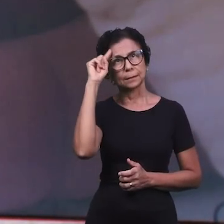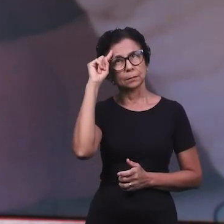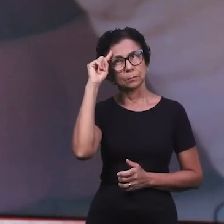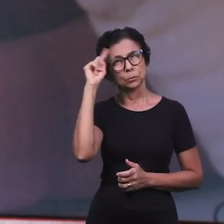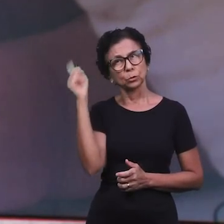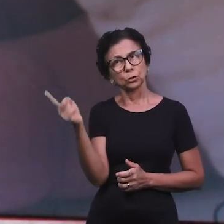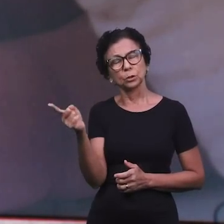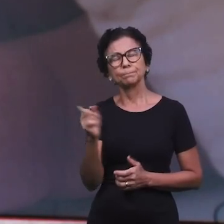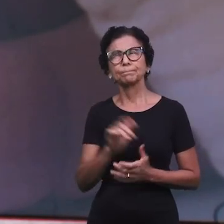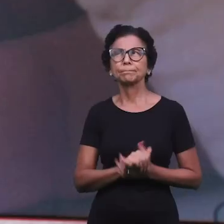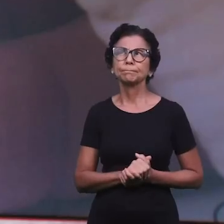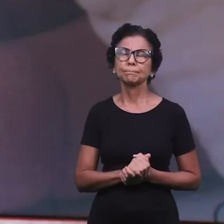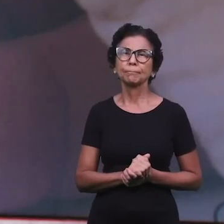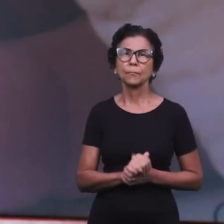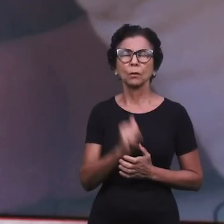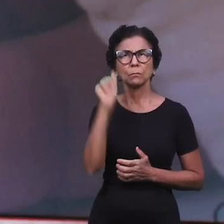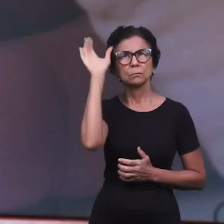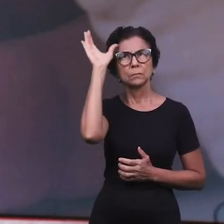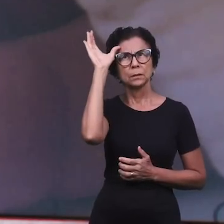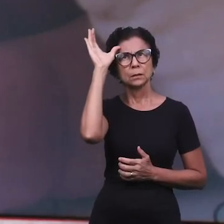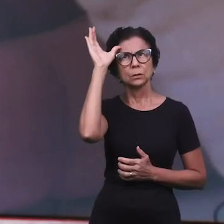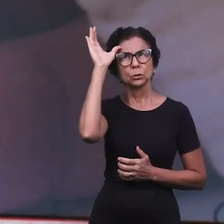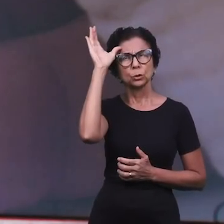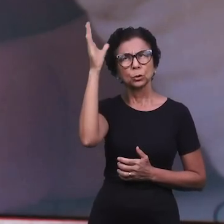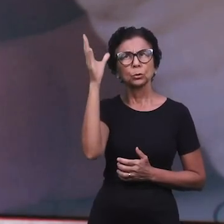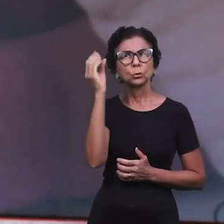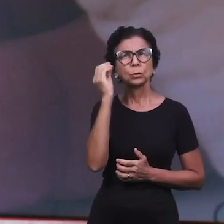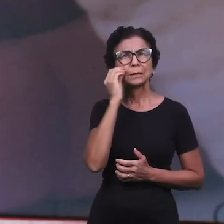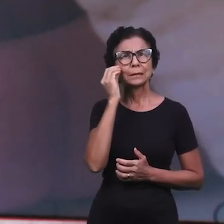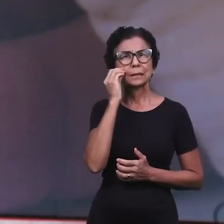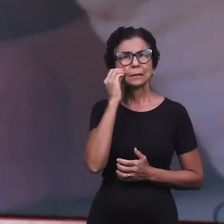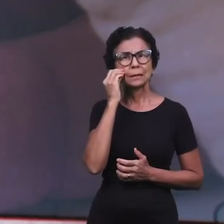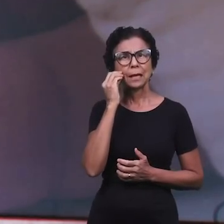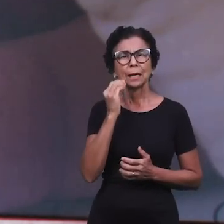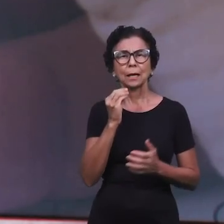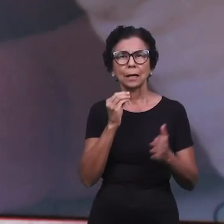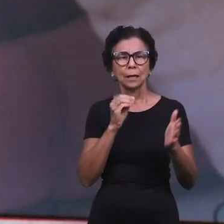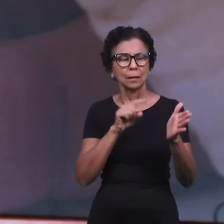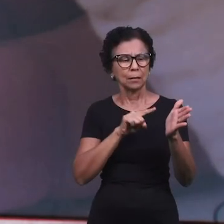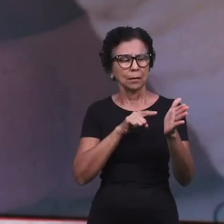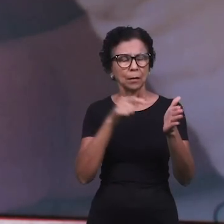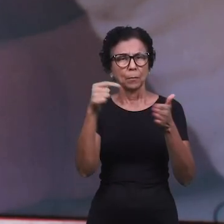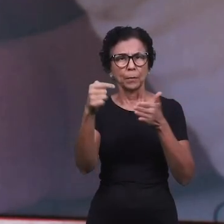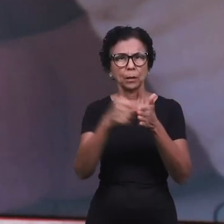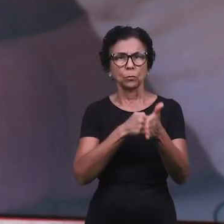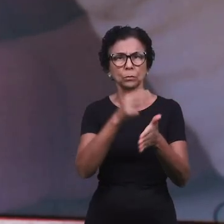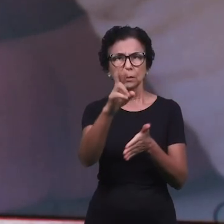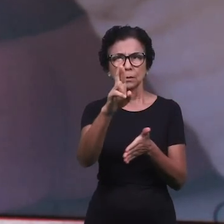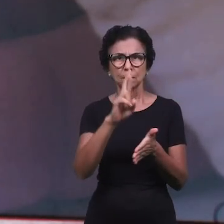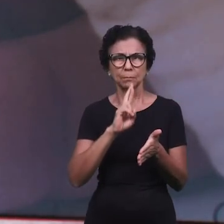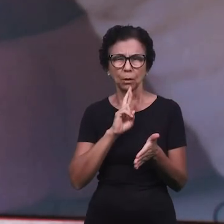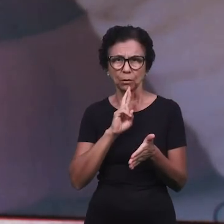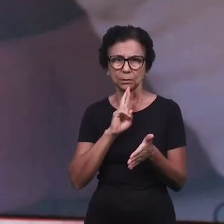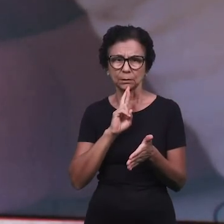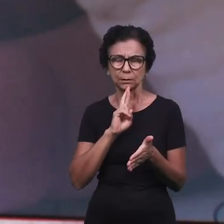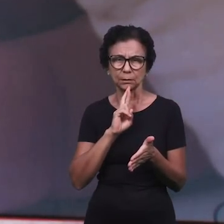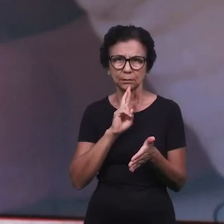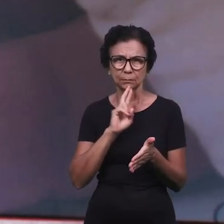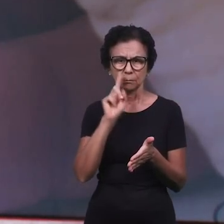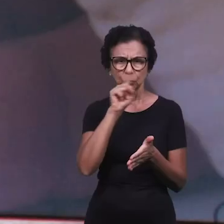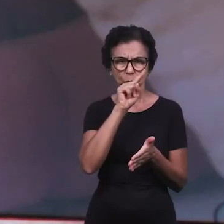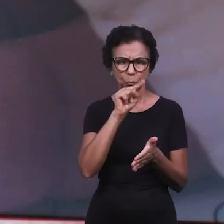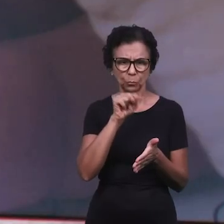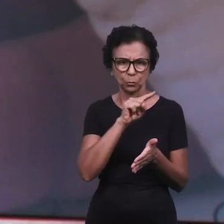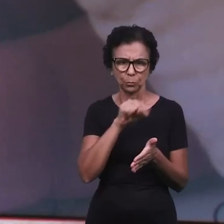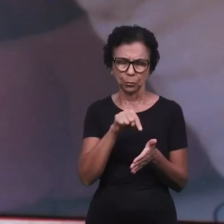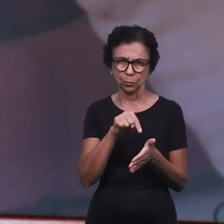vou resolver pelo menos 50 questões todos os dias, de acordo aí com a disponibilidade de tempo que a pessoa tem.